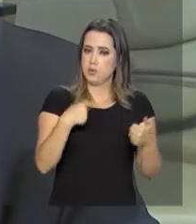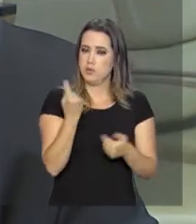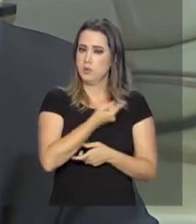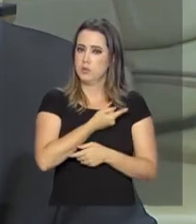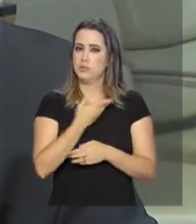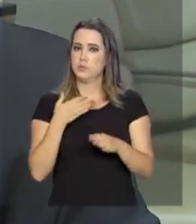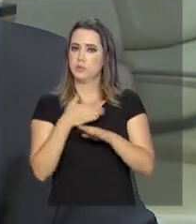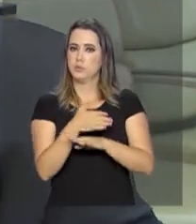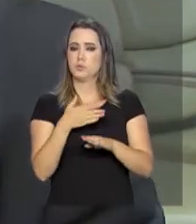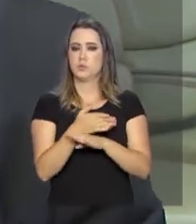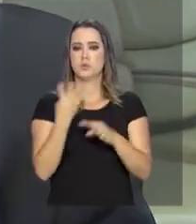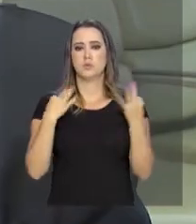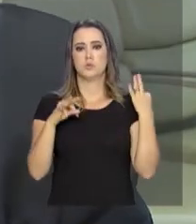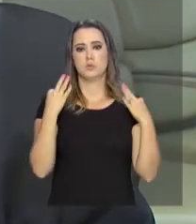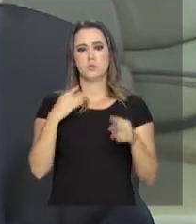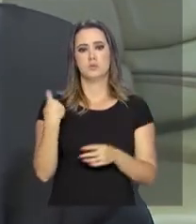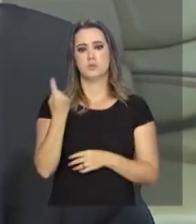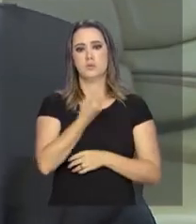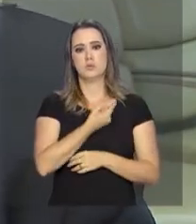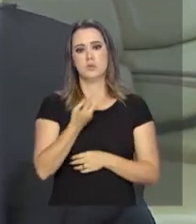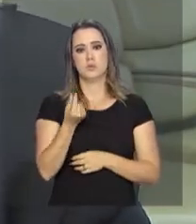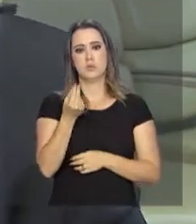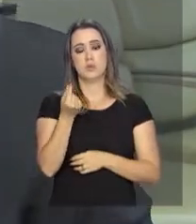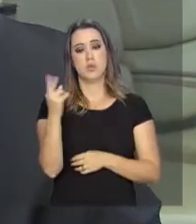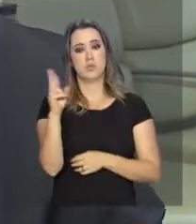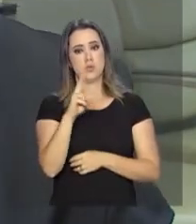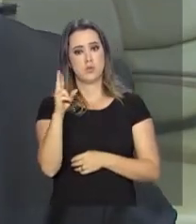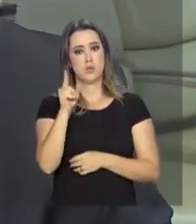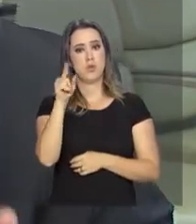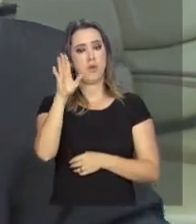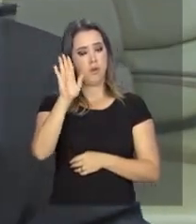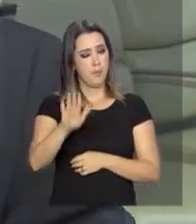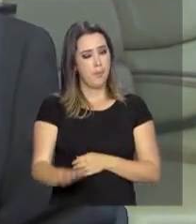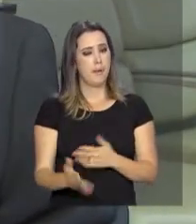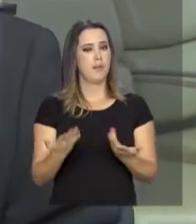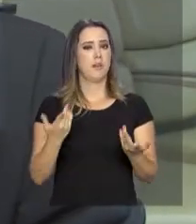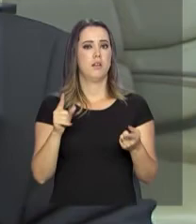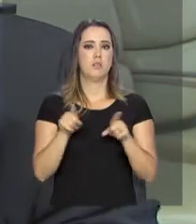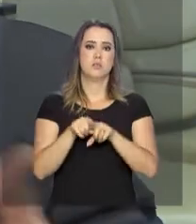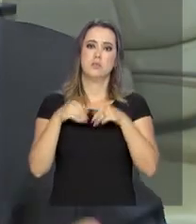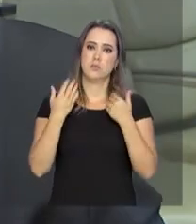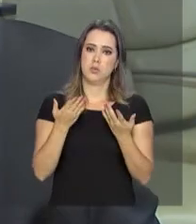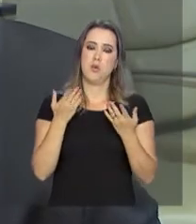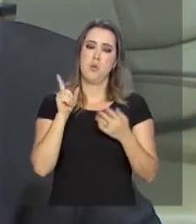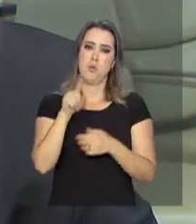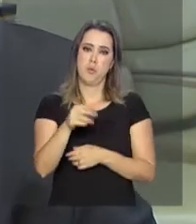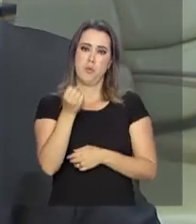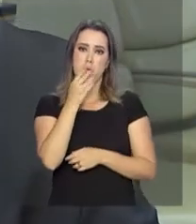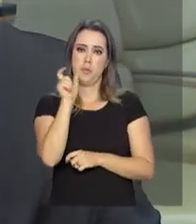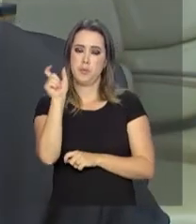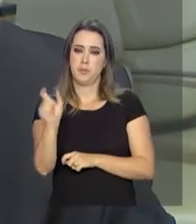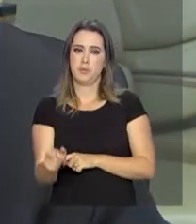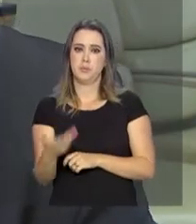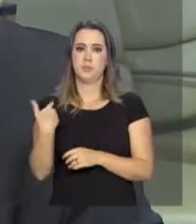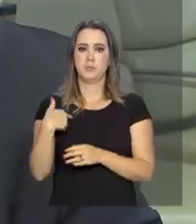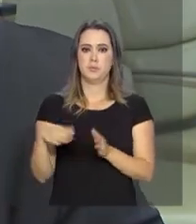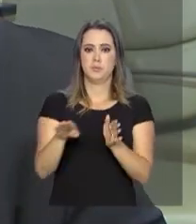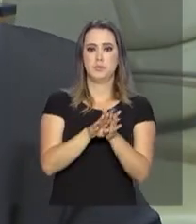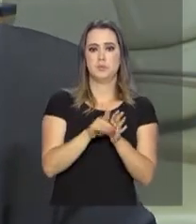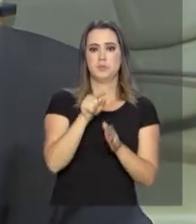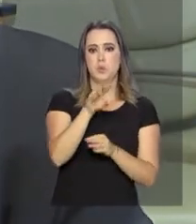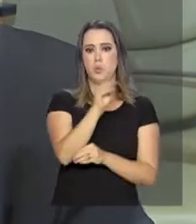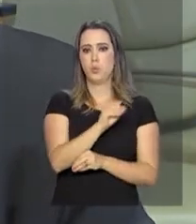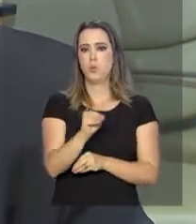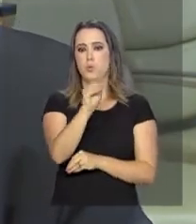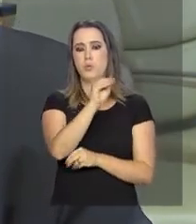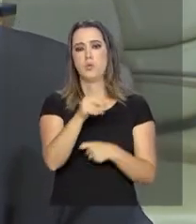demanda global e mundial. Como a nossa moeda é mais fraca, compensa até viajar, se hospedar, o que é um ganho para o turismo, e receber um bom